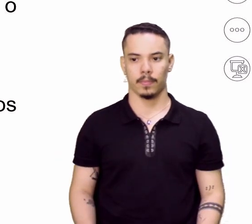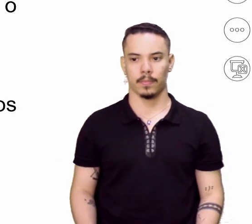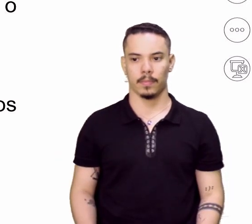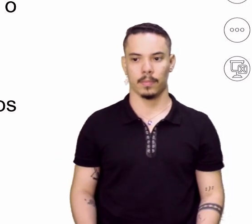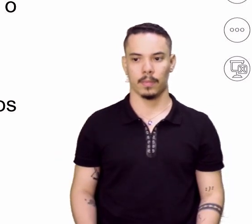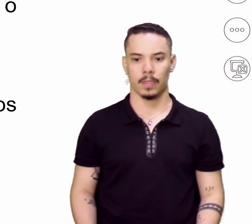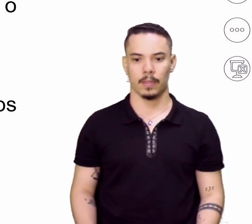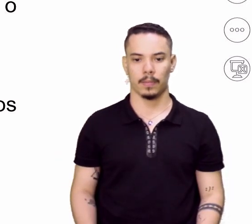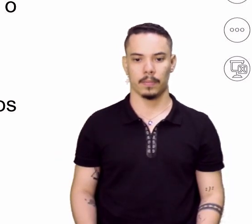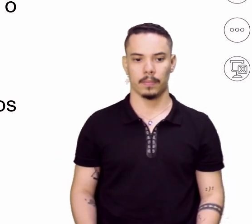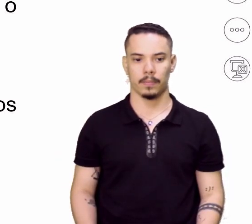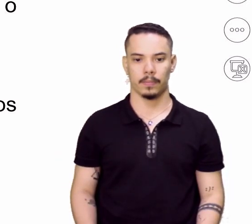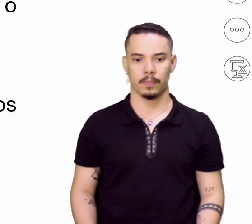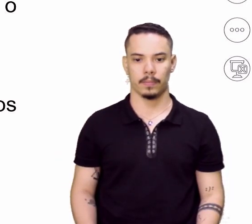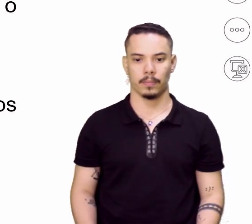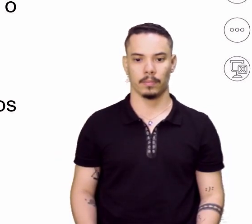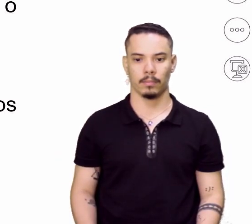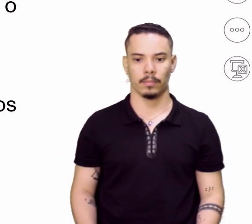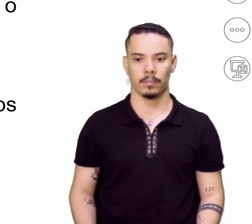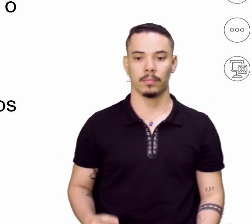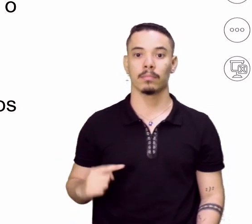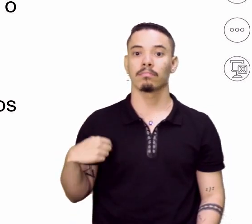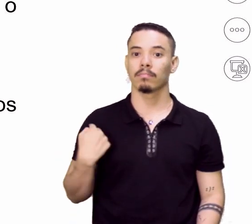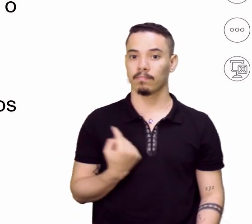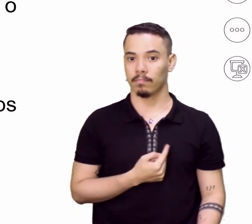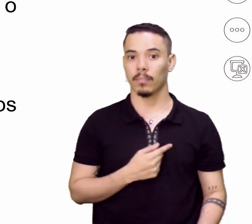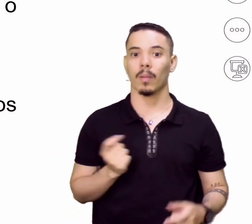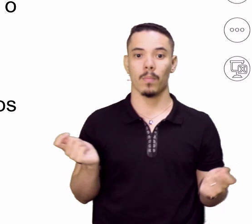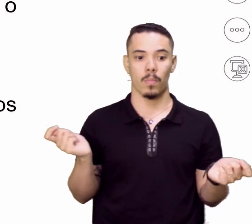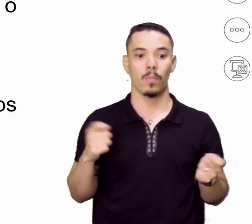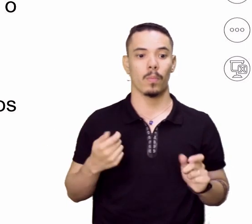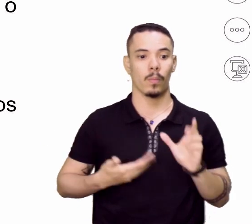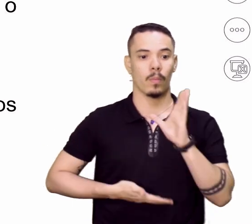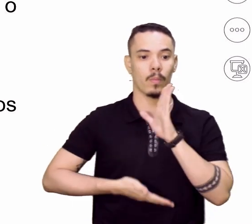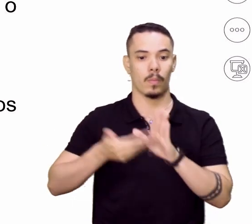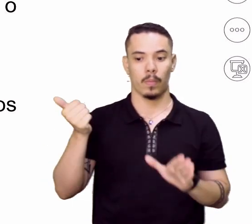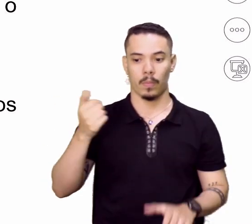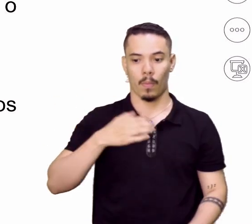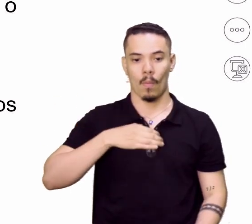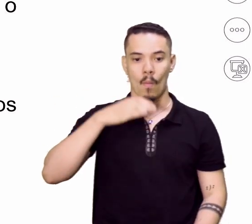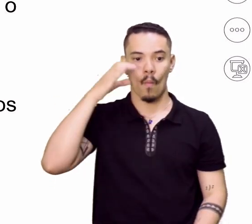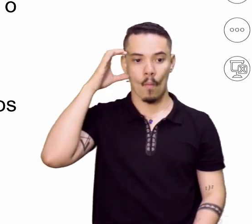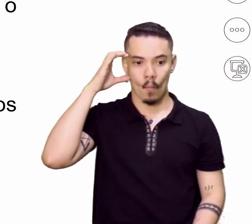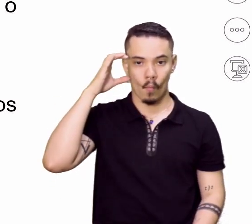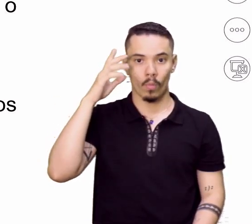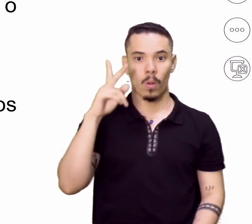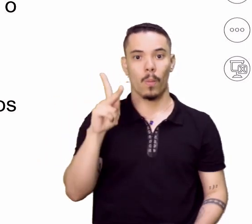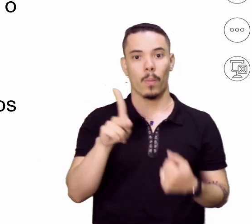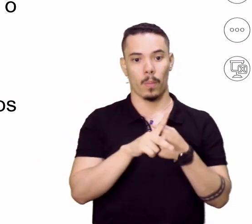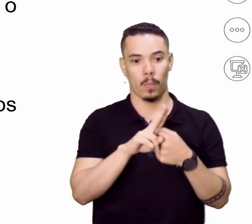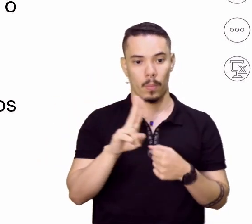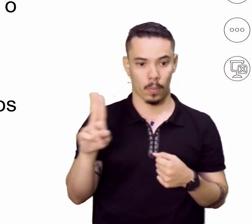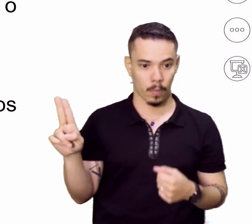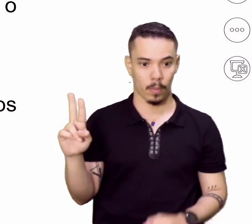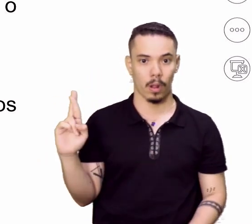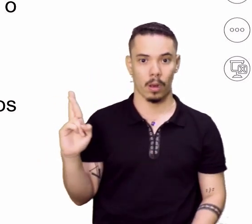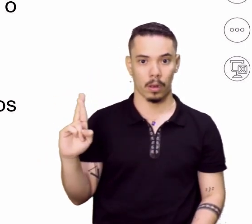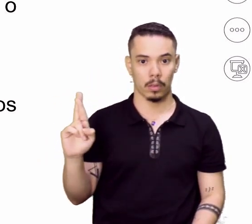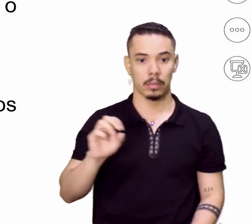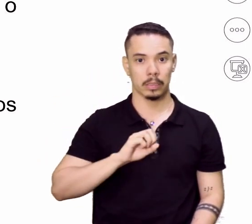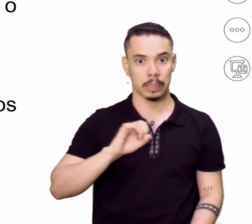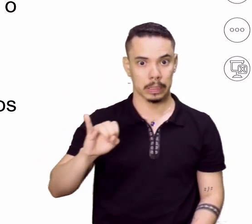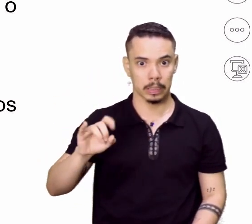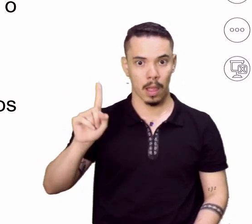o que eu posso falar? Nós podemos omitir o pronome relativo se ele for o objeto da